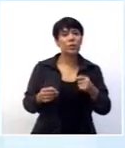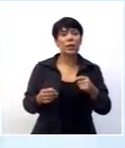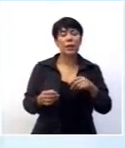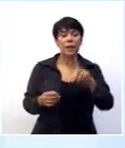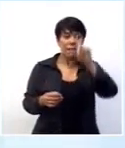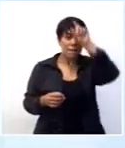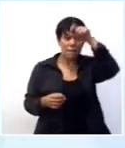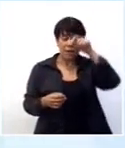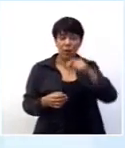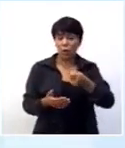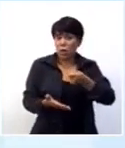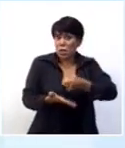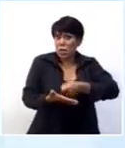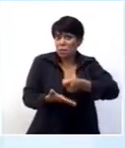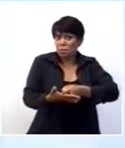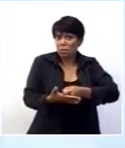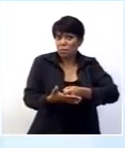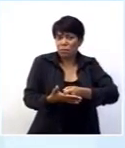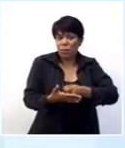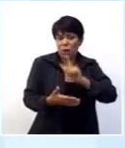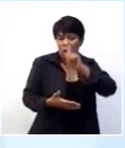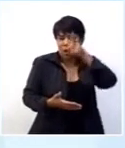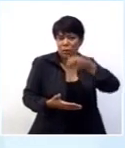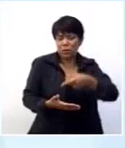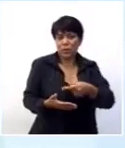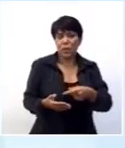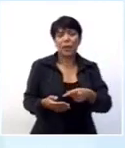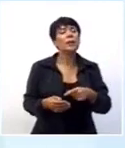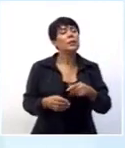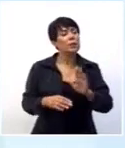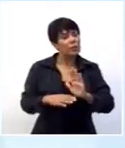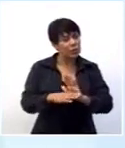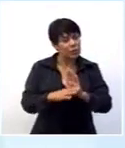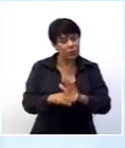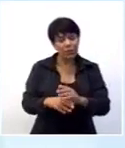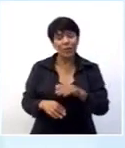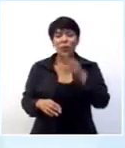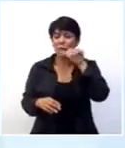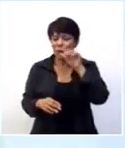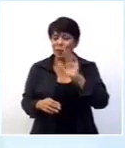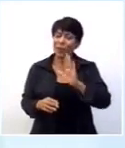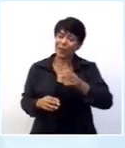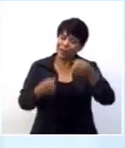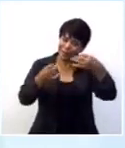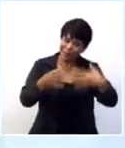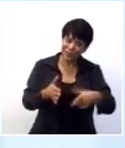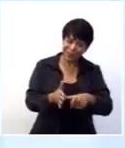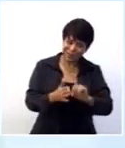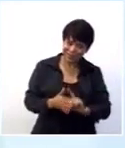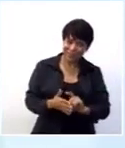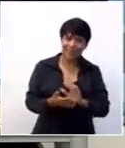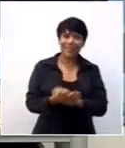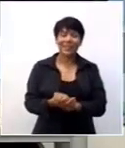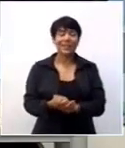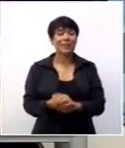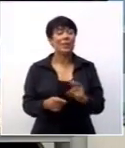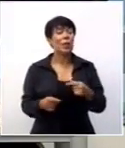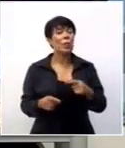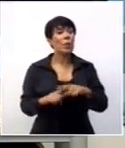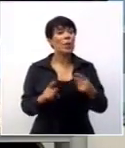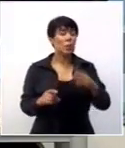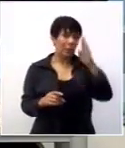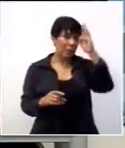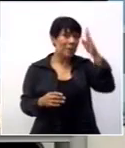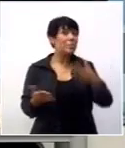faraó vai impor a sua autoridade perante o reino, com a ajuda daqueles funcionários que a gente já viu, né? Grande destaque